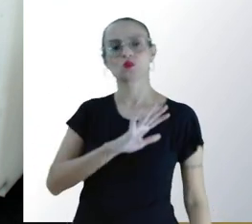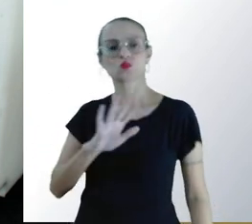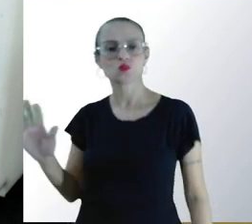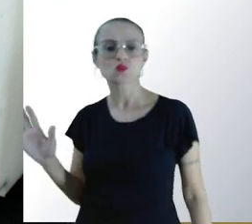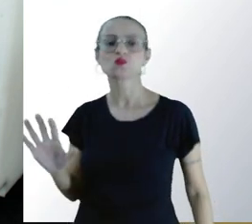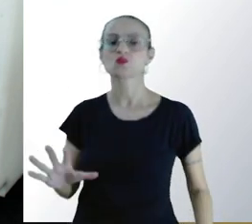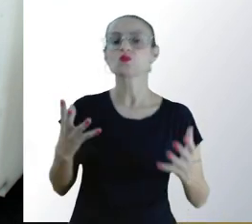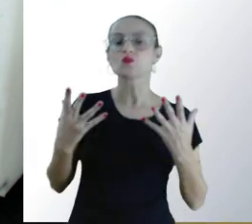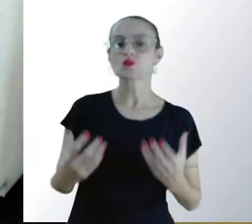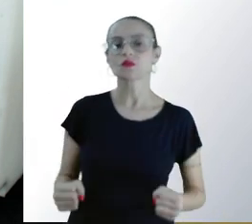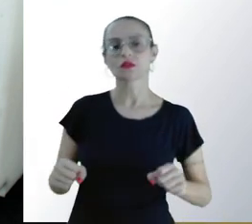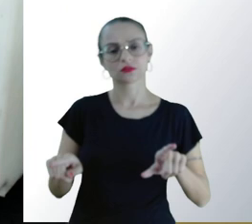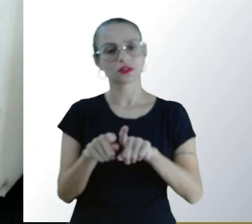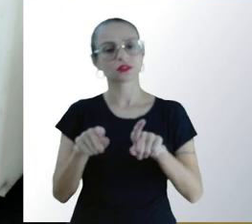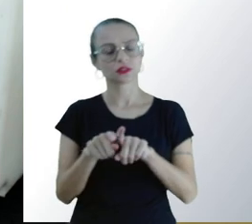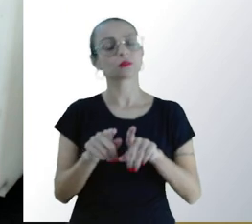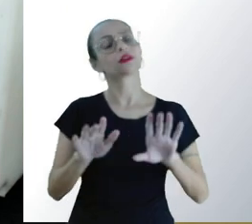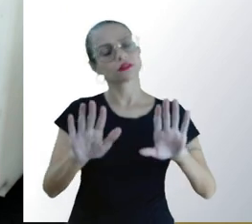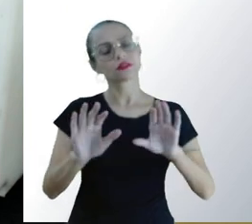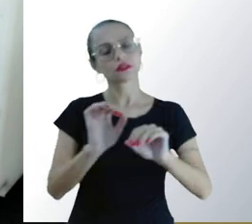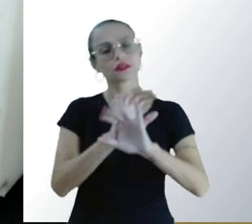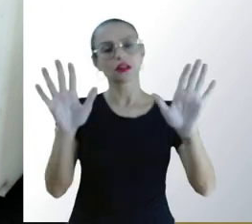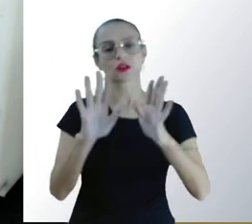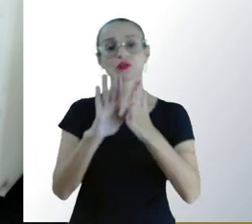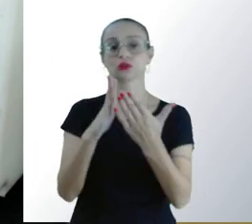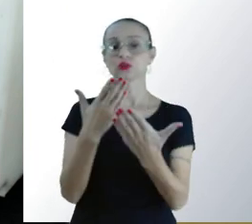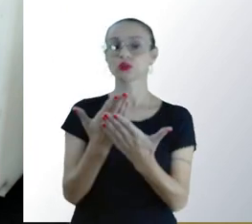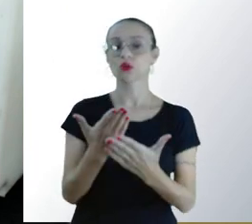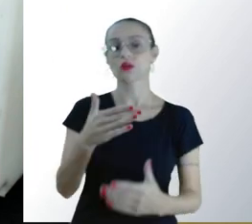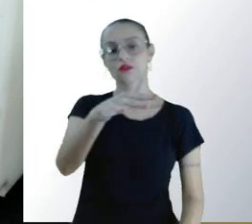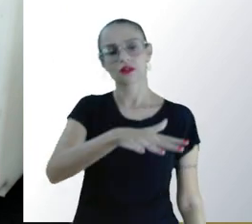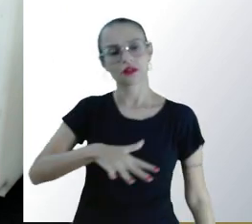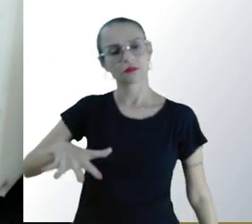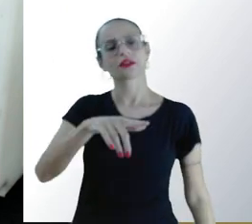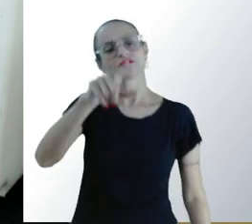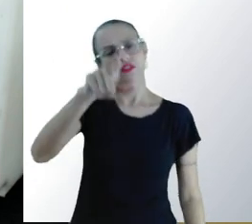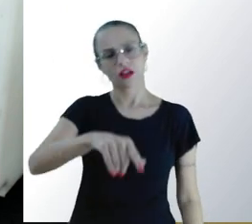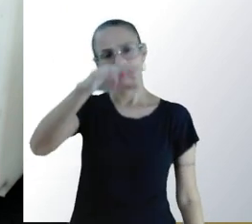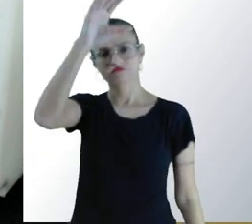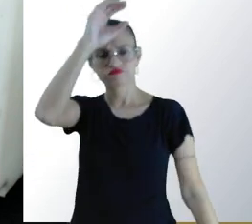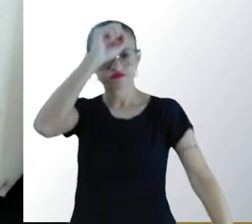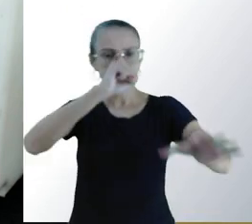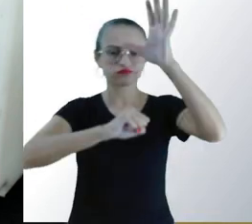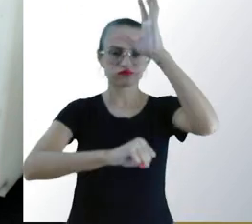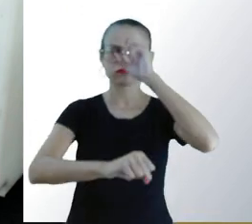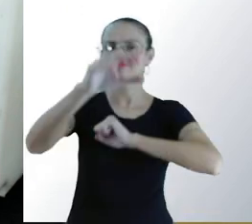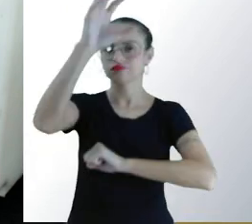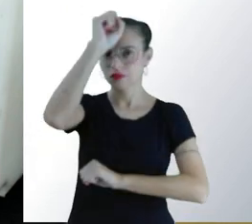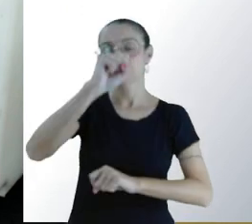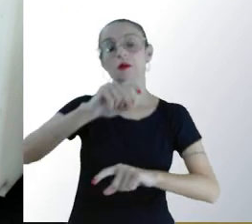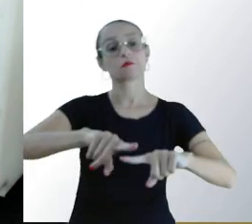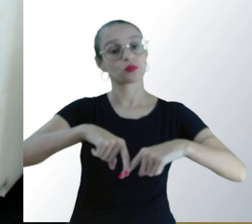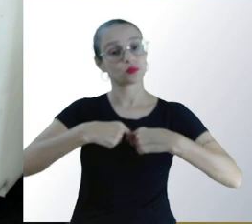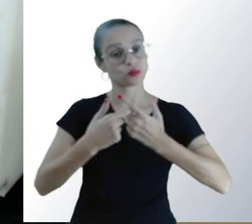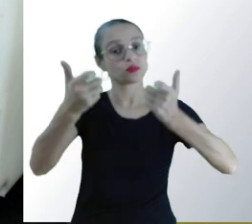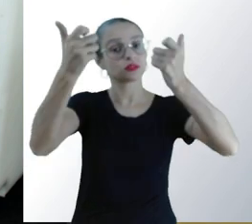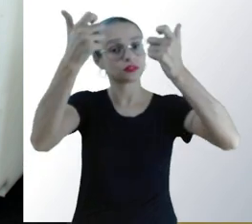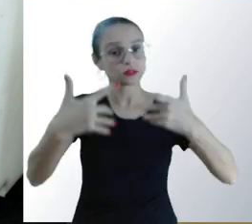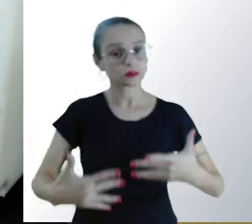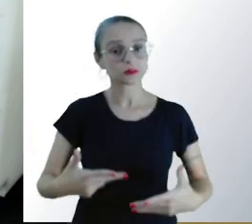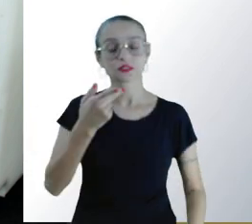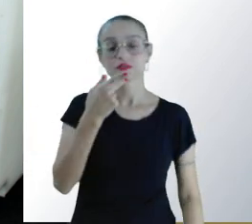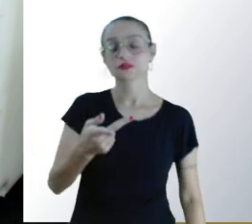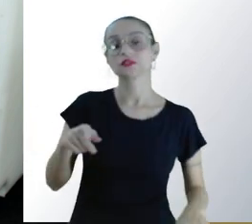de consentimento. E é claro, a escola é o ambiente de aprendizado, né? Então, por isso que a gente fala, e